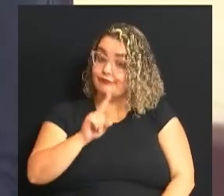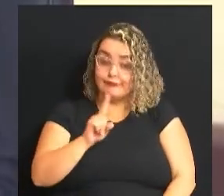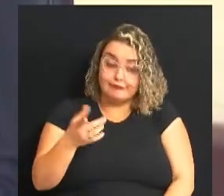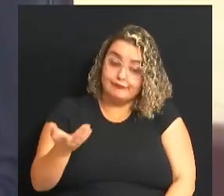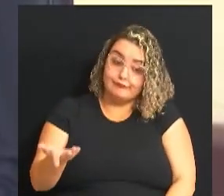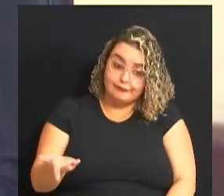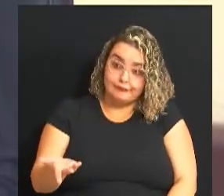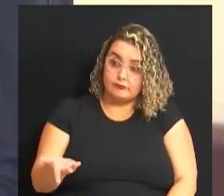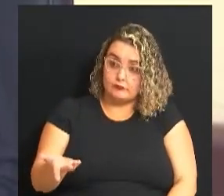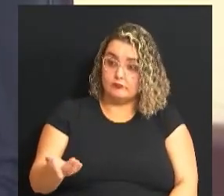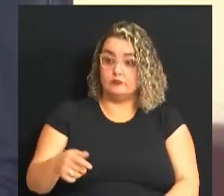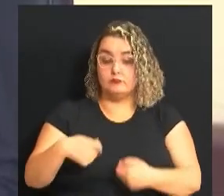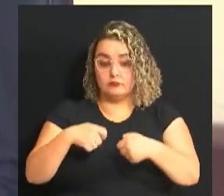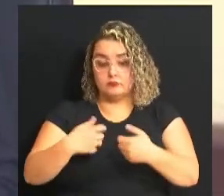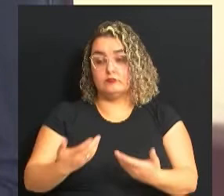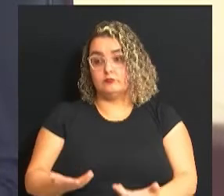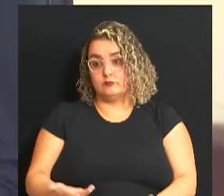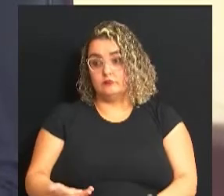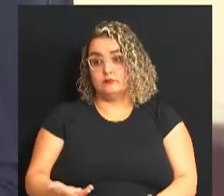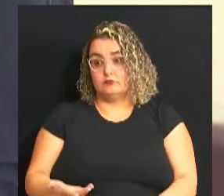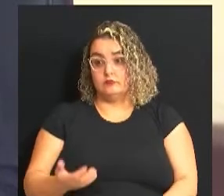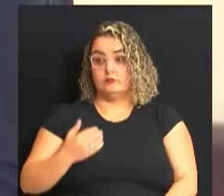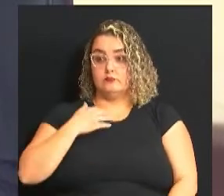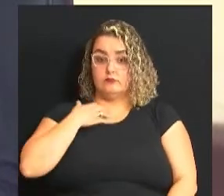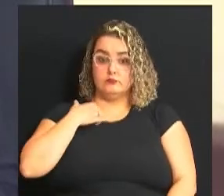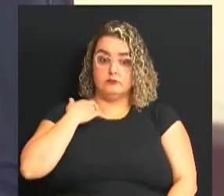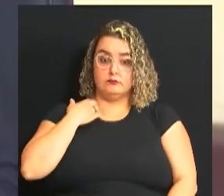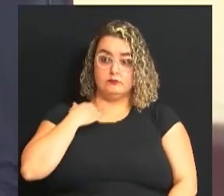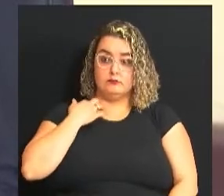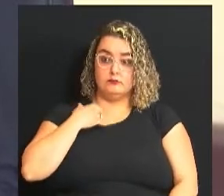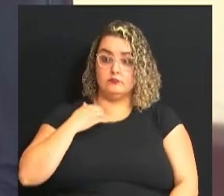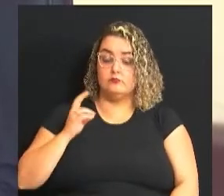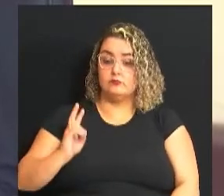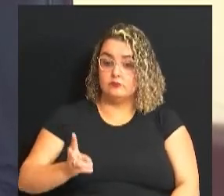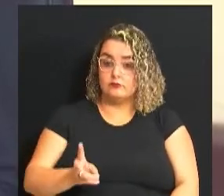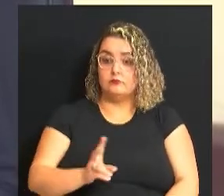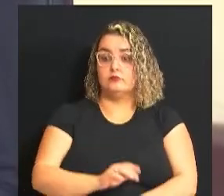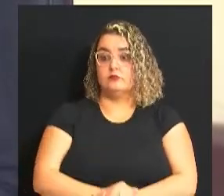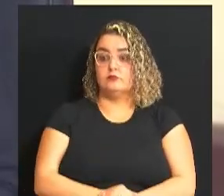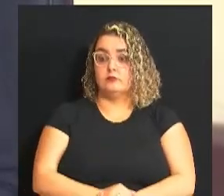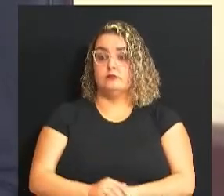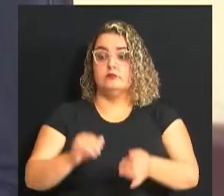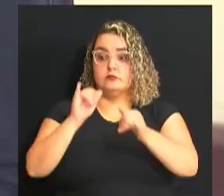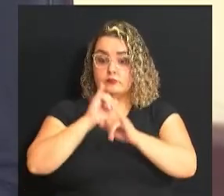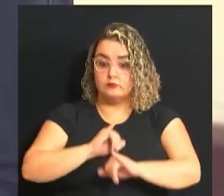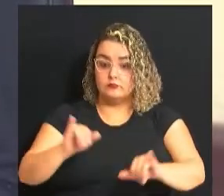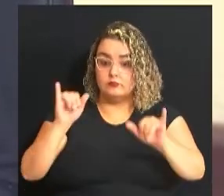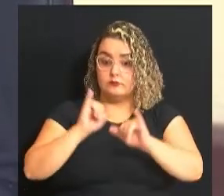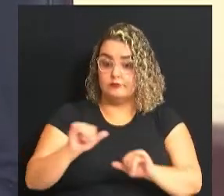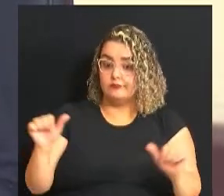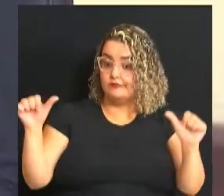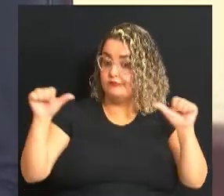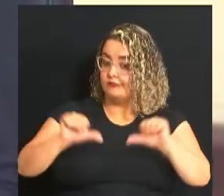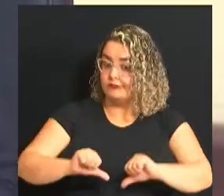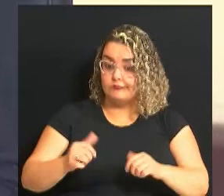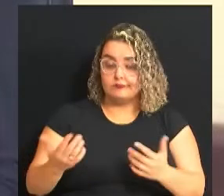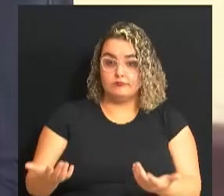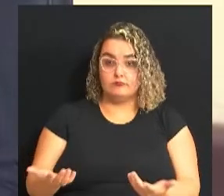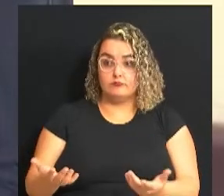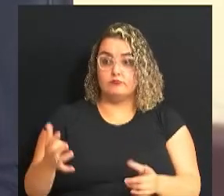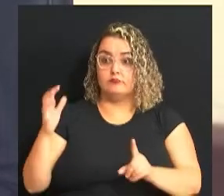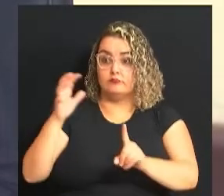inclusive, a gente tem que se deparar sempre, né, com notícias muito ruins, que